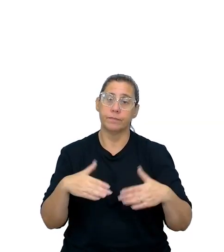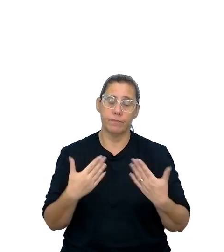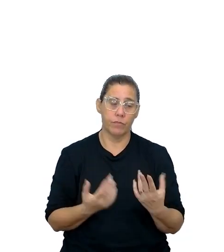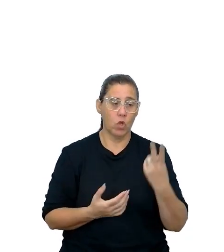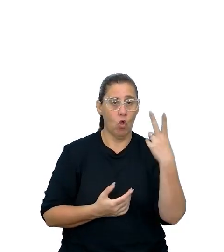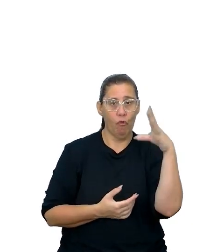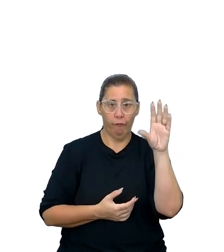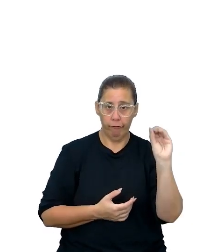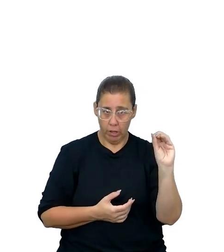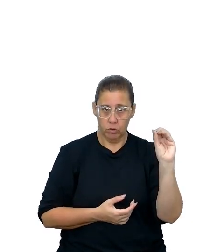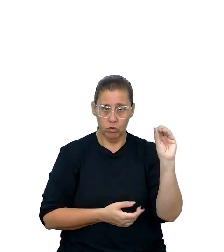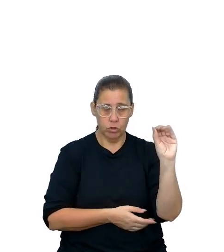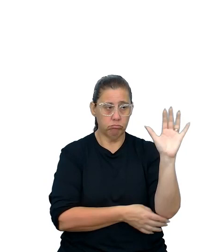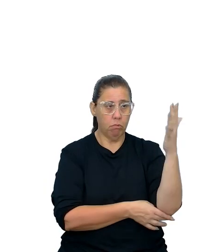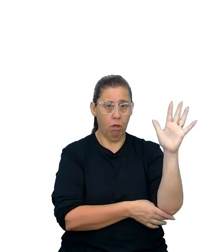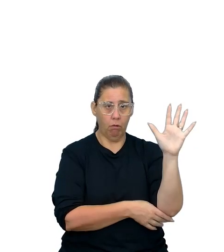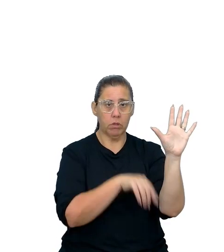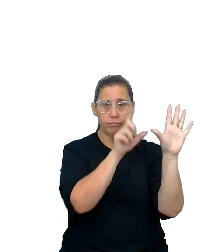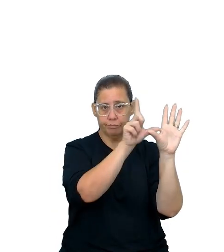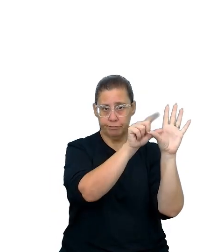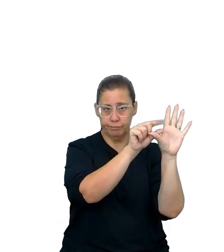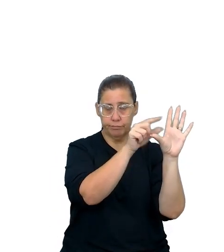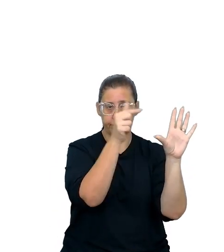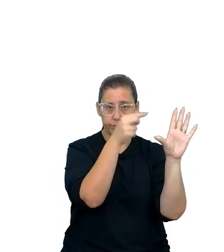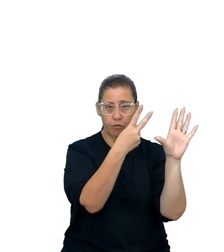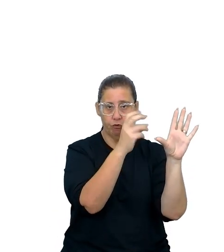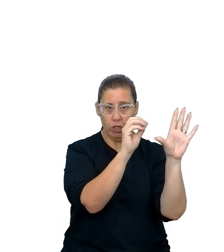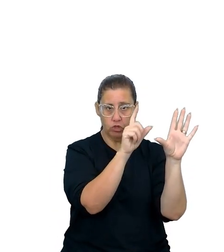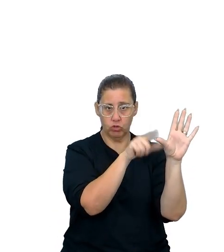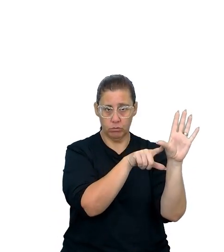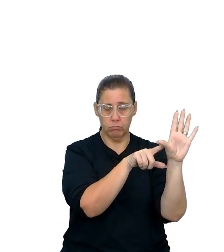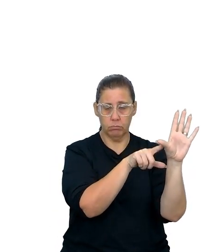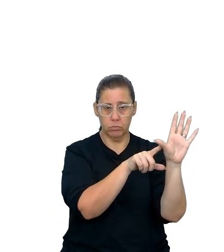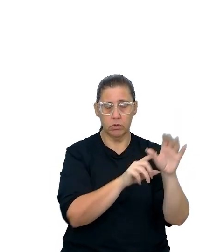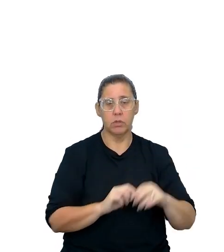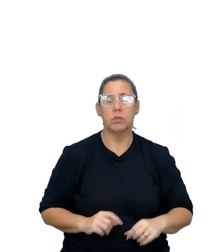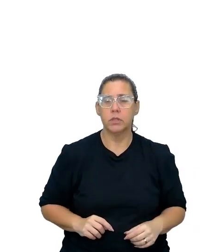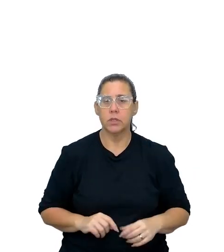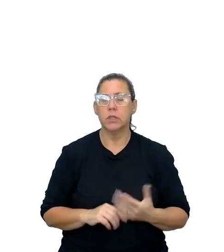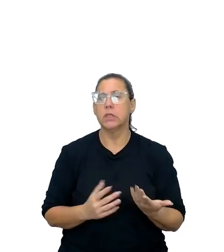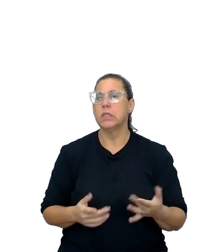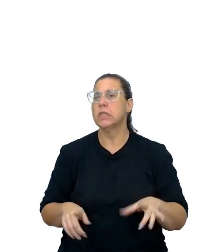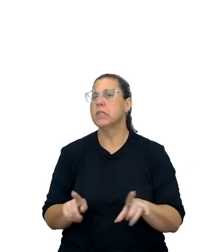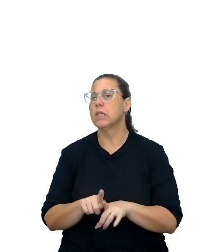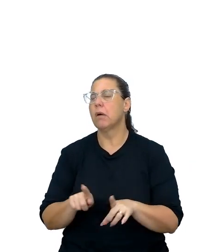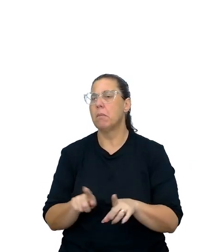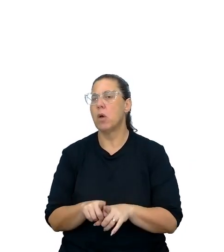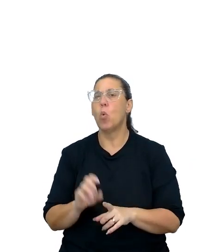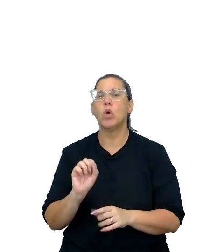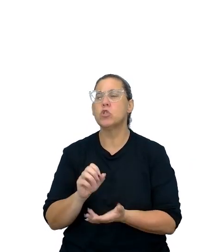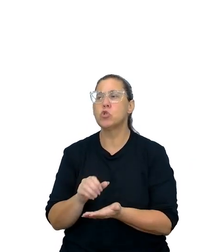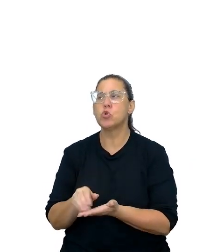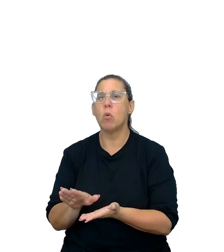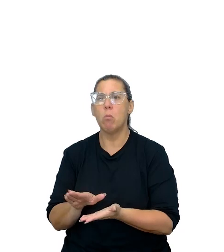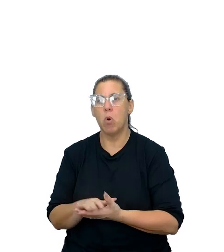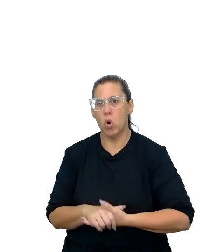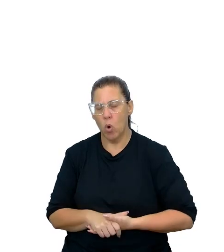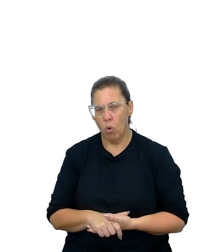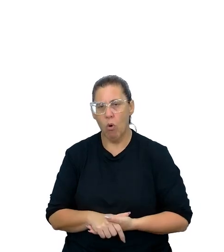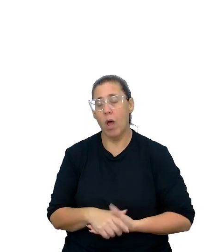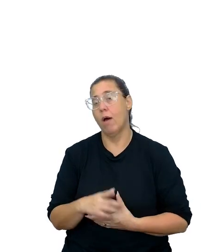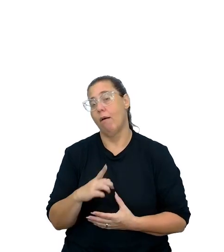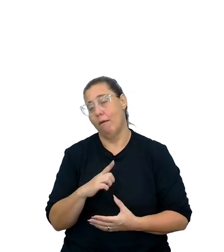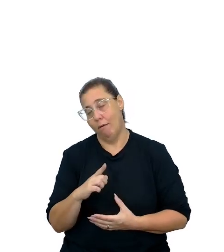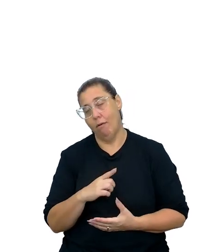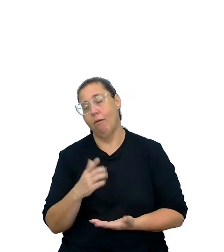os 20, né, que foi visto numa das árvores aí, né, e contar também o que sobraram, obtendo aí o